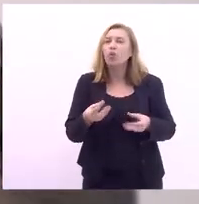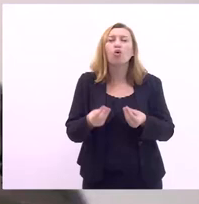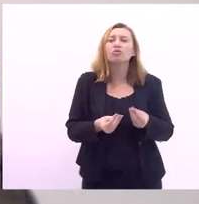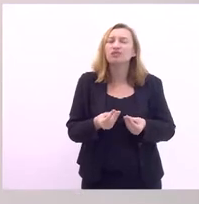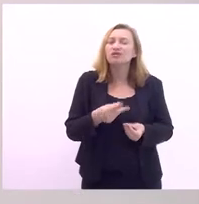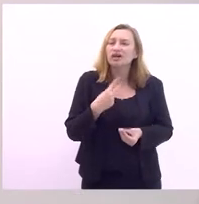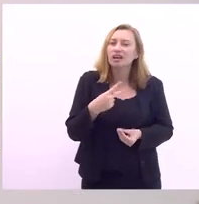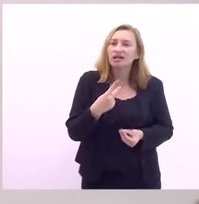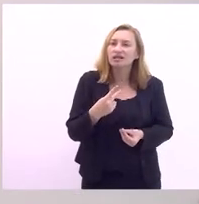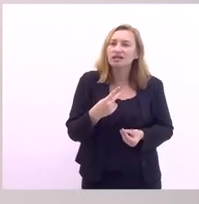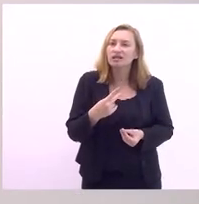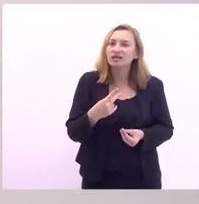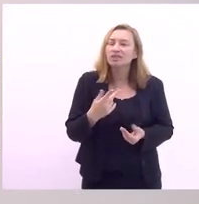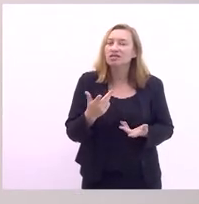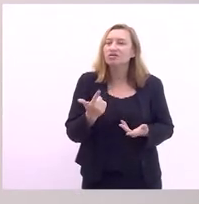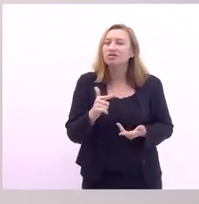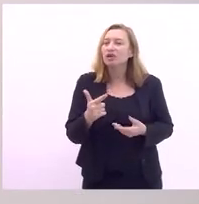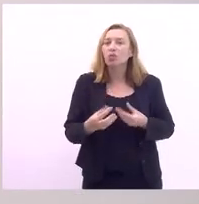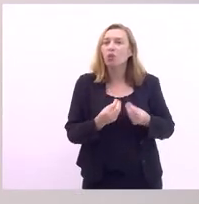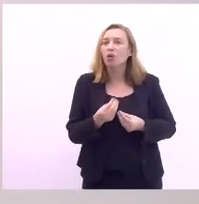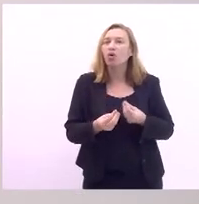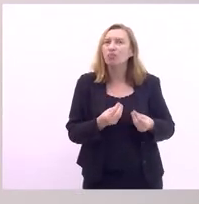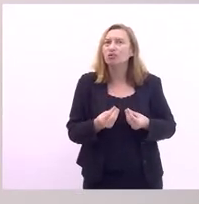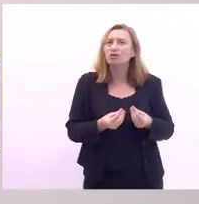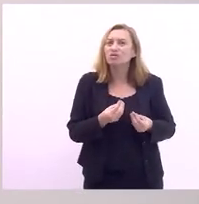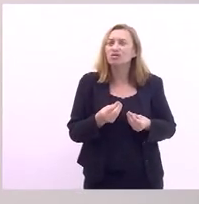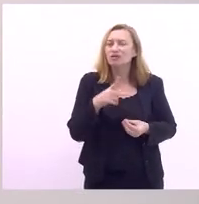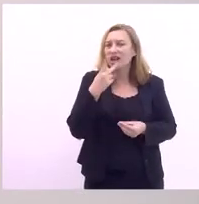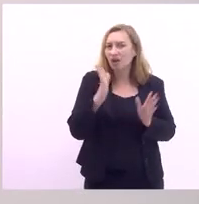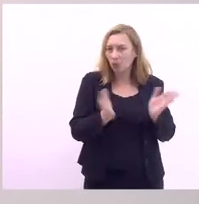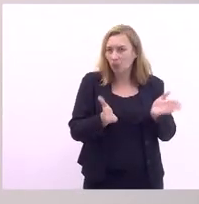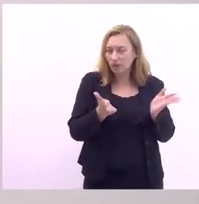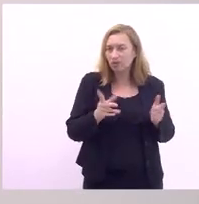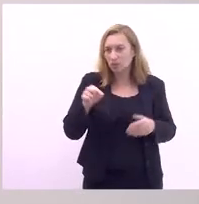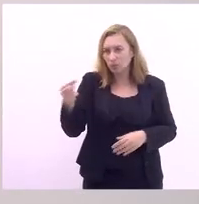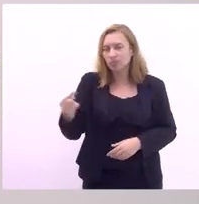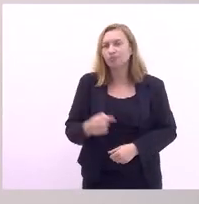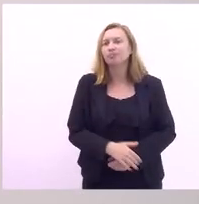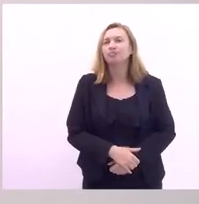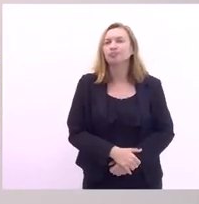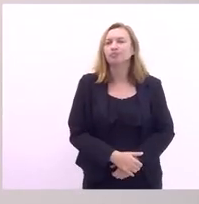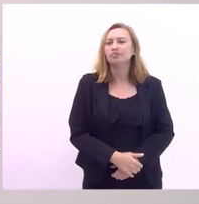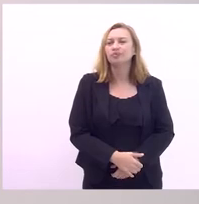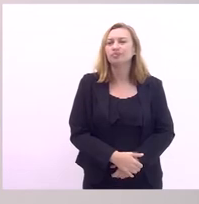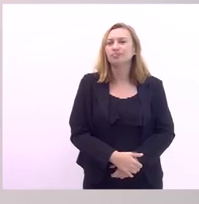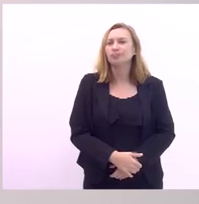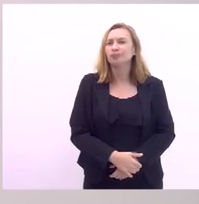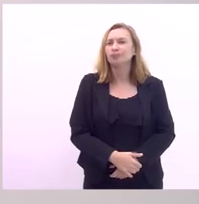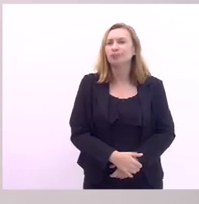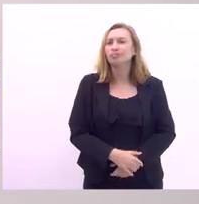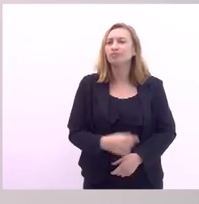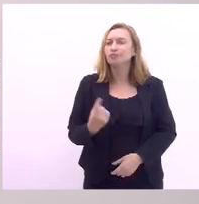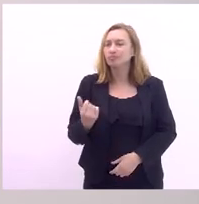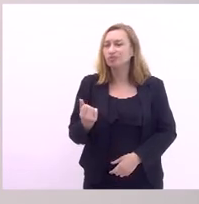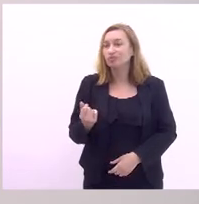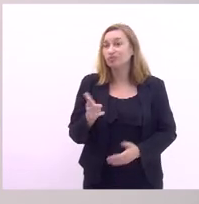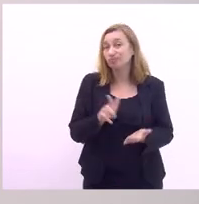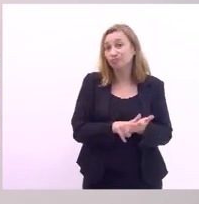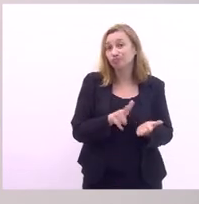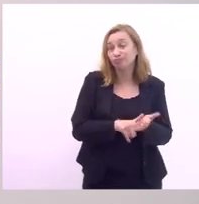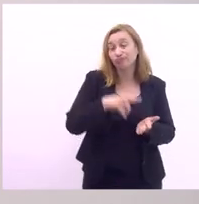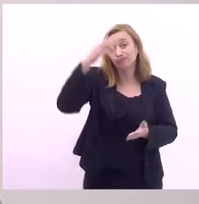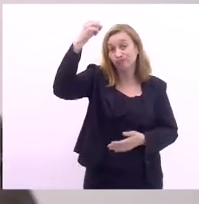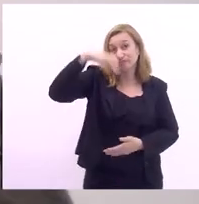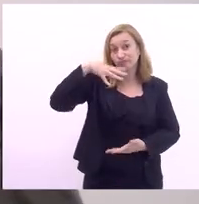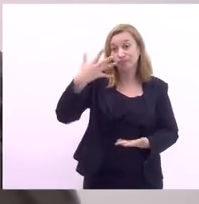diz? Isso aí não dá para tratar. O que mais aqui? Aqui o valor da conta,